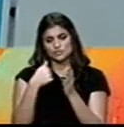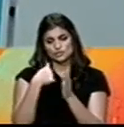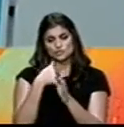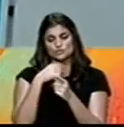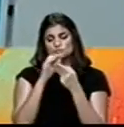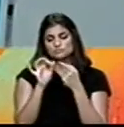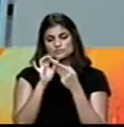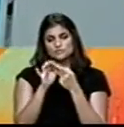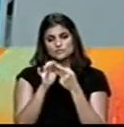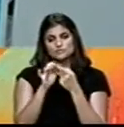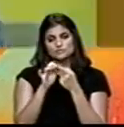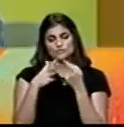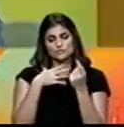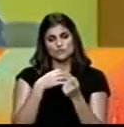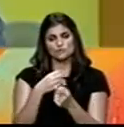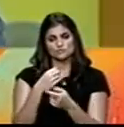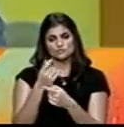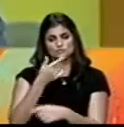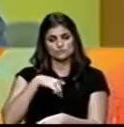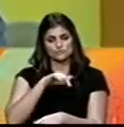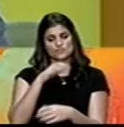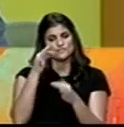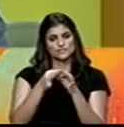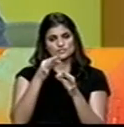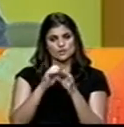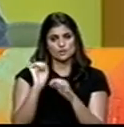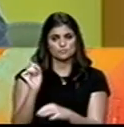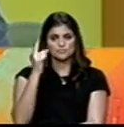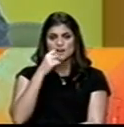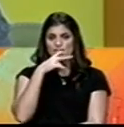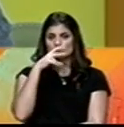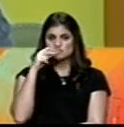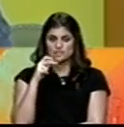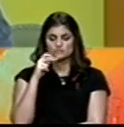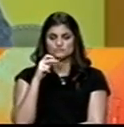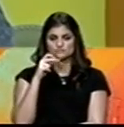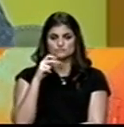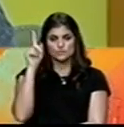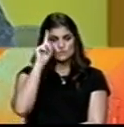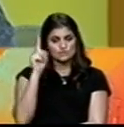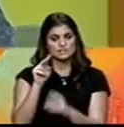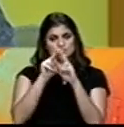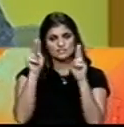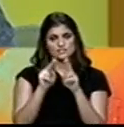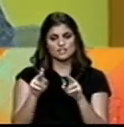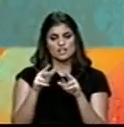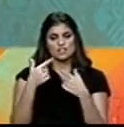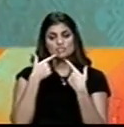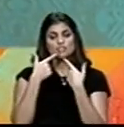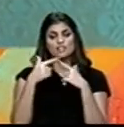muito o facto de estarmos a comemorar o primeiro aniversário do Dia Internacional da Língua